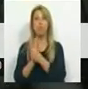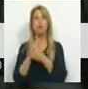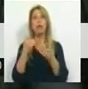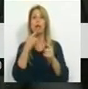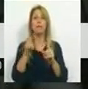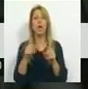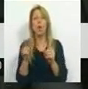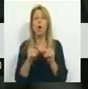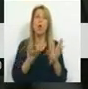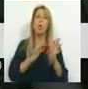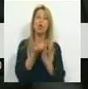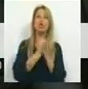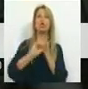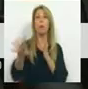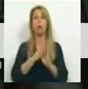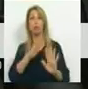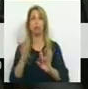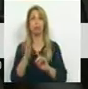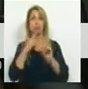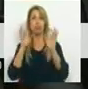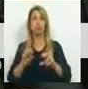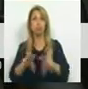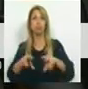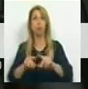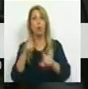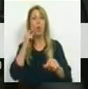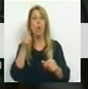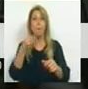Partido Socialista sobre a matéria que considera aprovada.